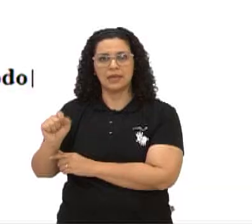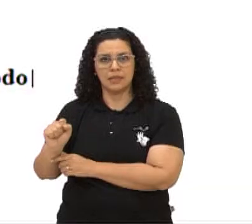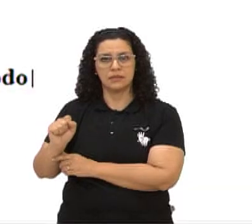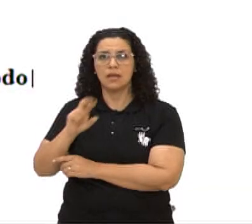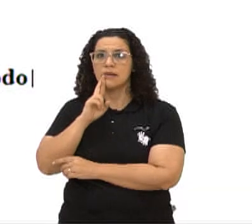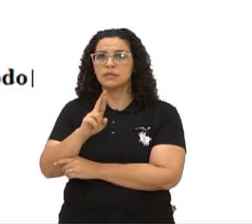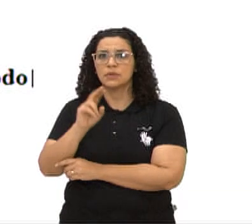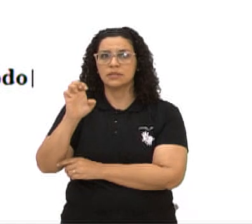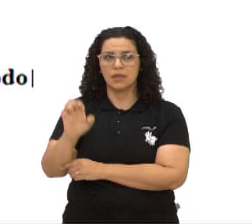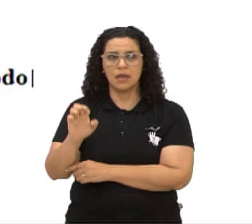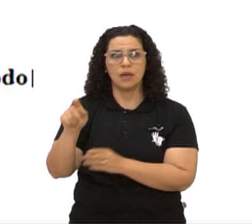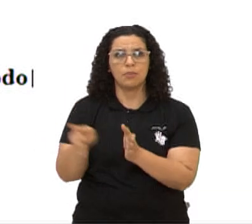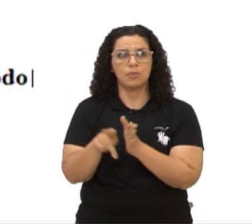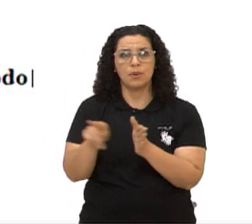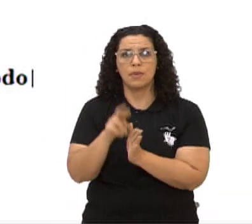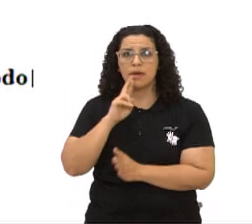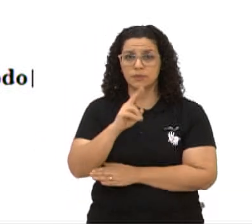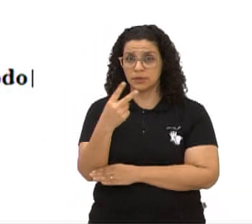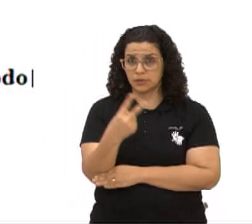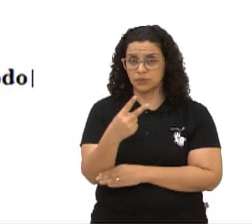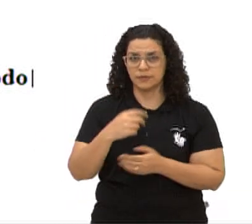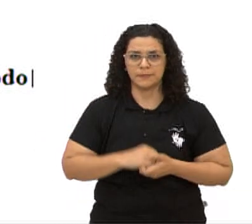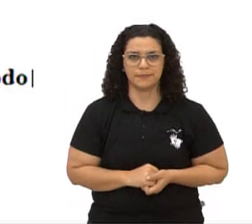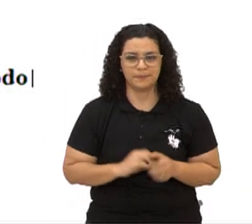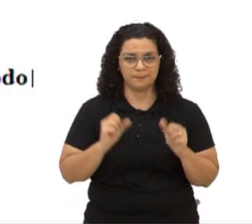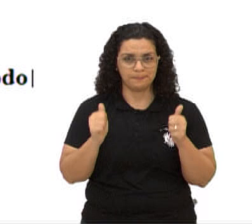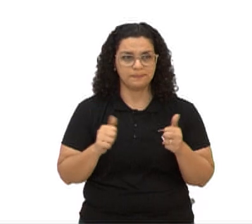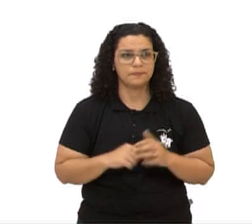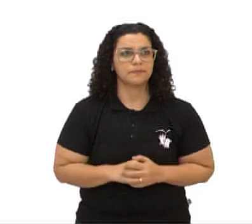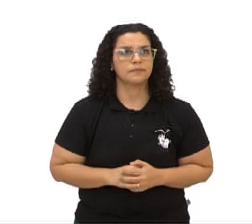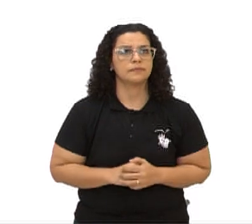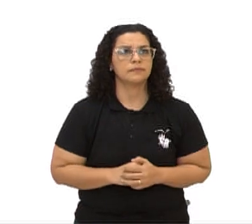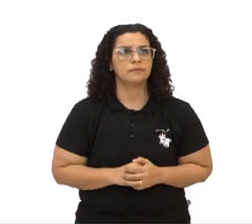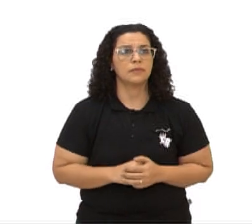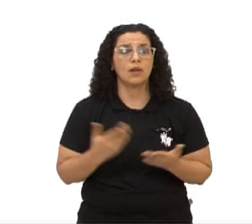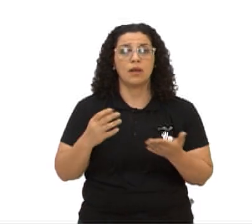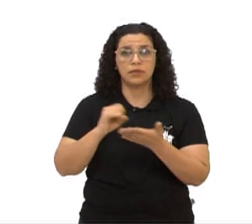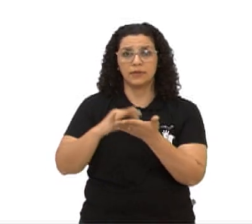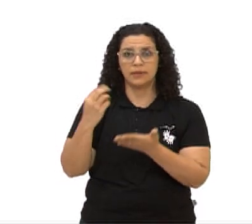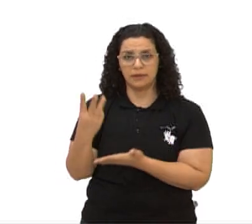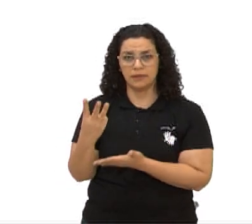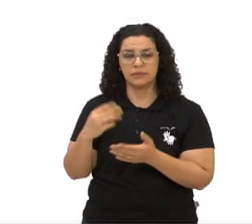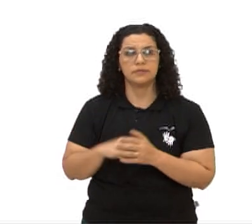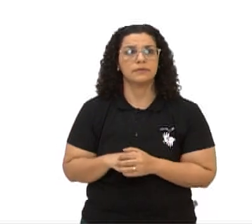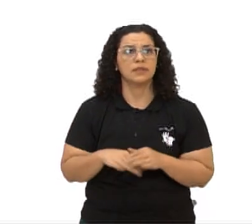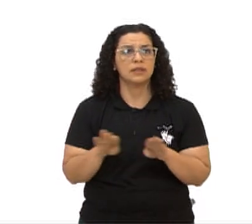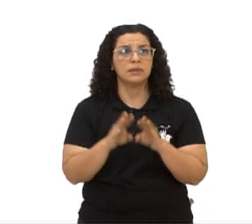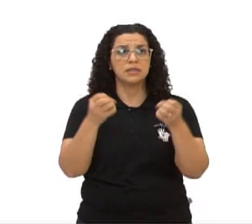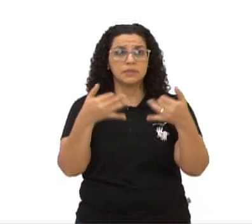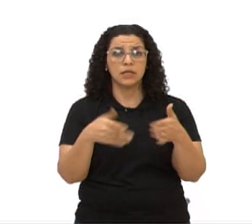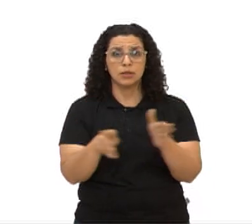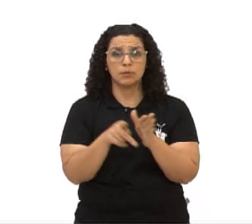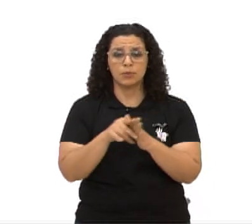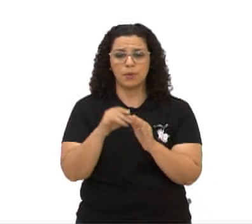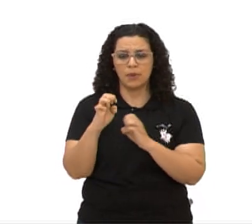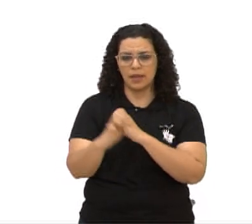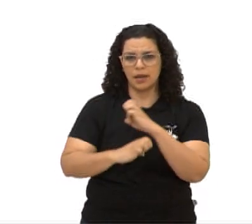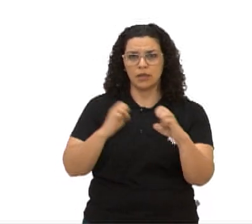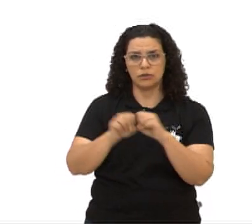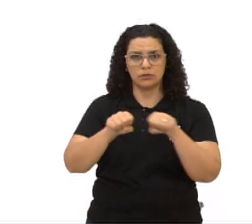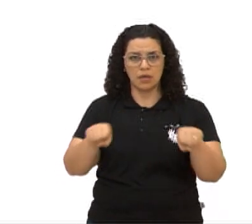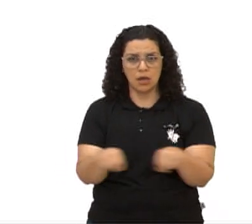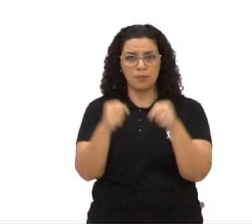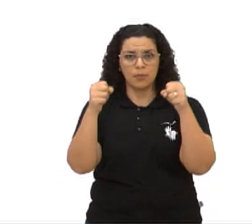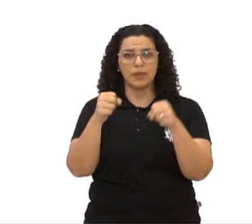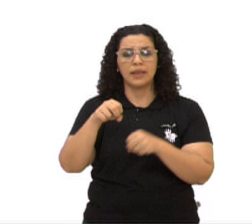é letra E para a questão 2, ok? Vamos para a terceira. Considere a eletrólise aquosa do